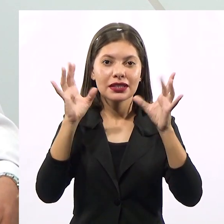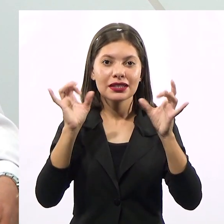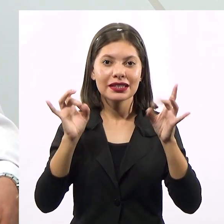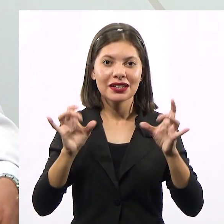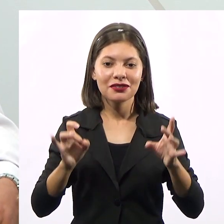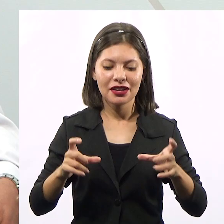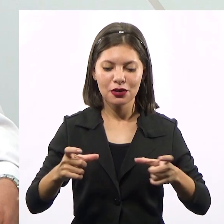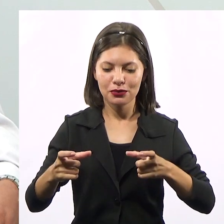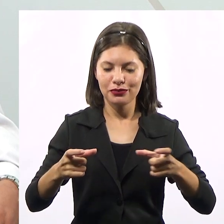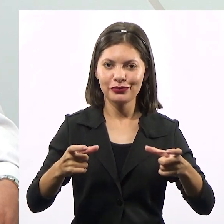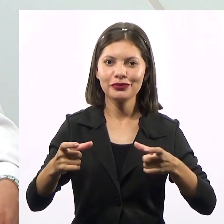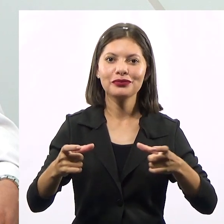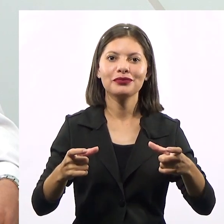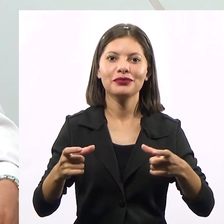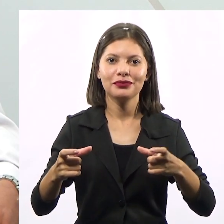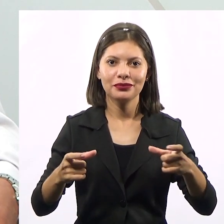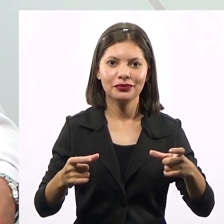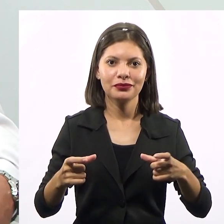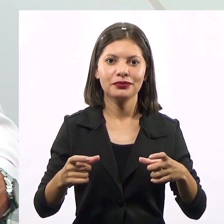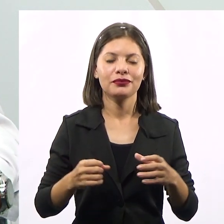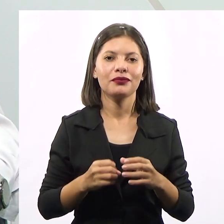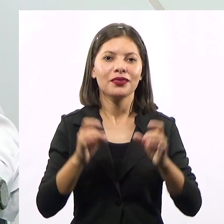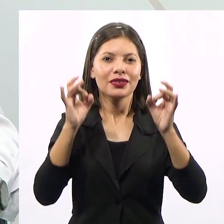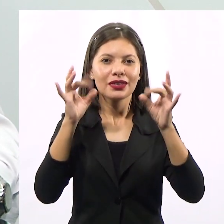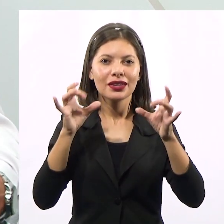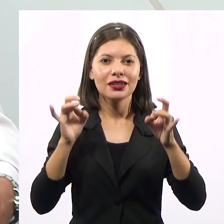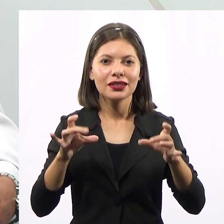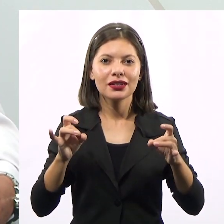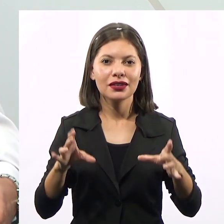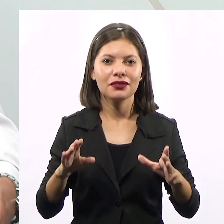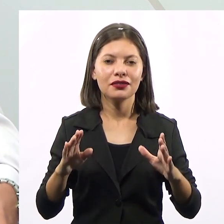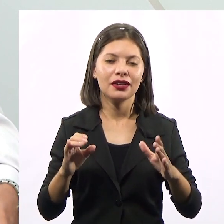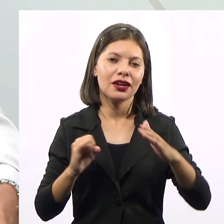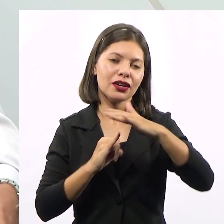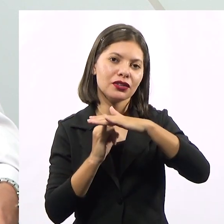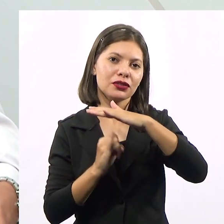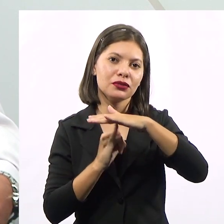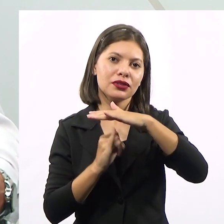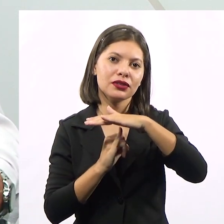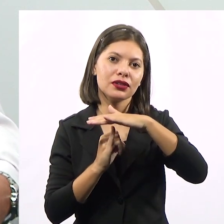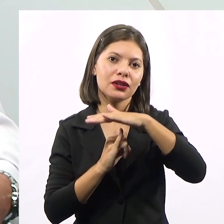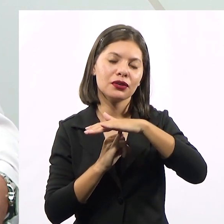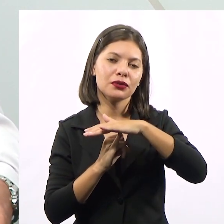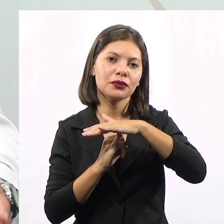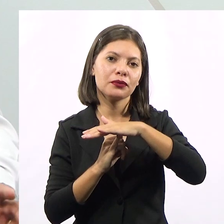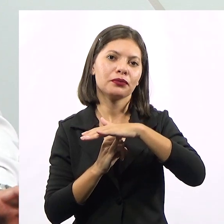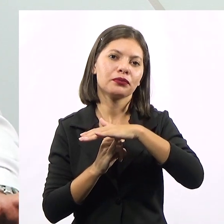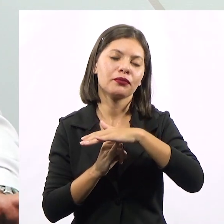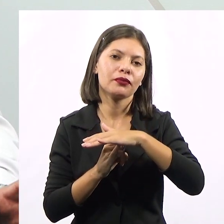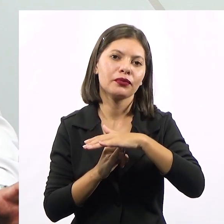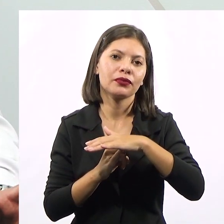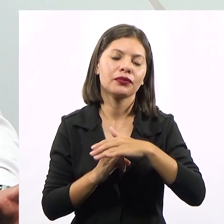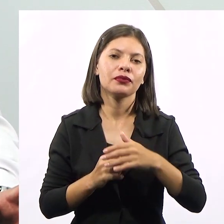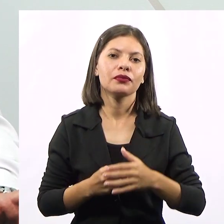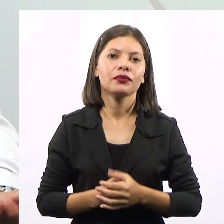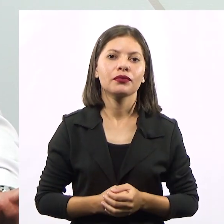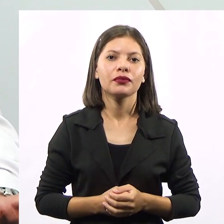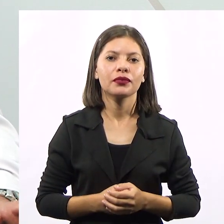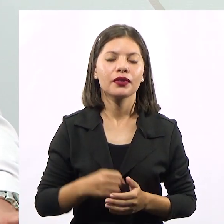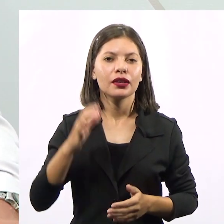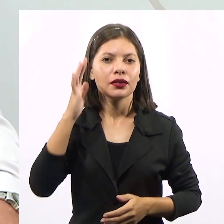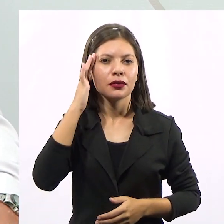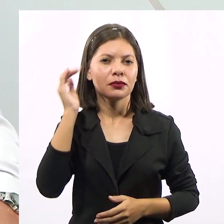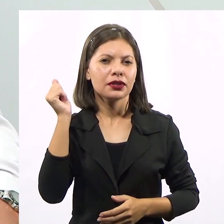fazer uma descrição do local. Você vai não só descrever a instituição ali na